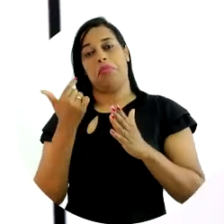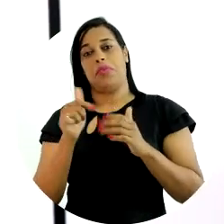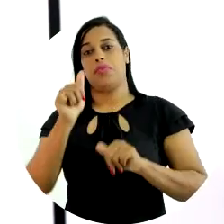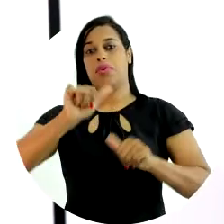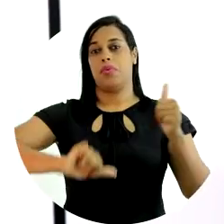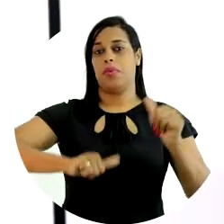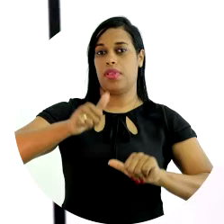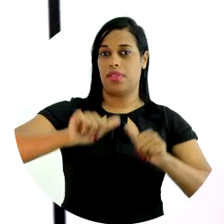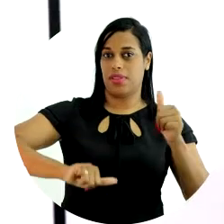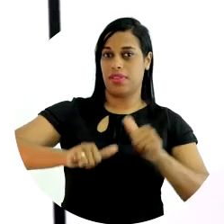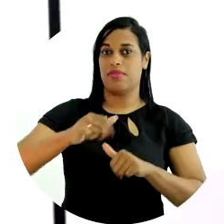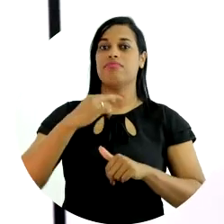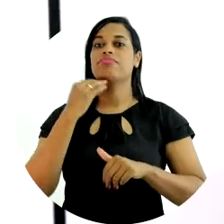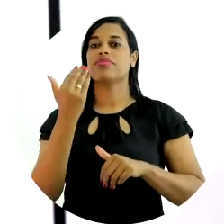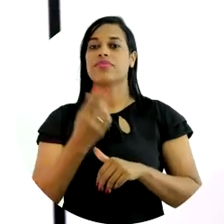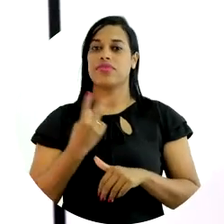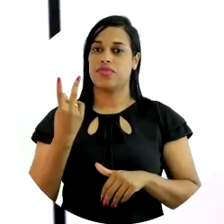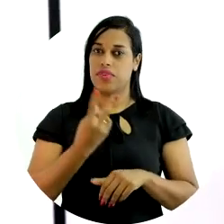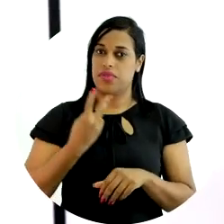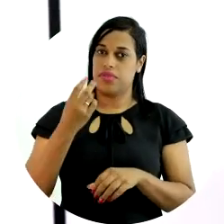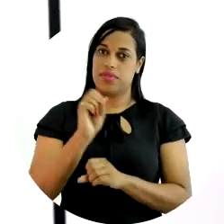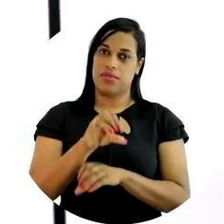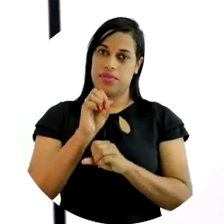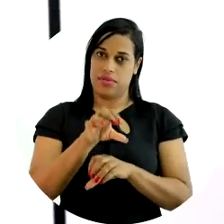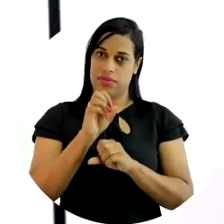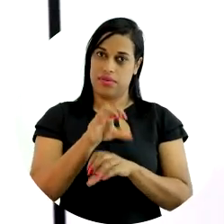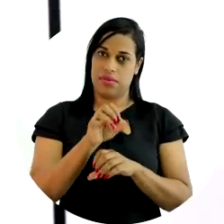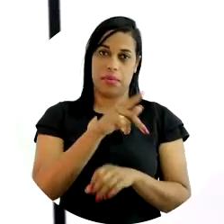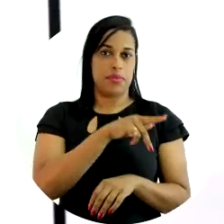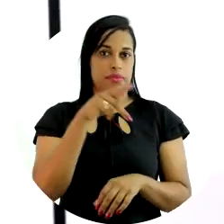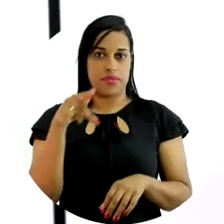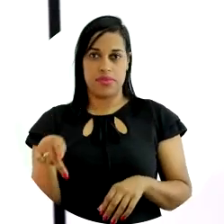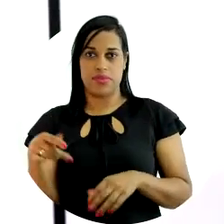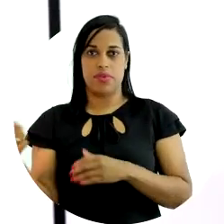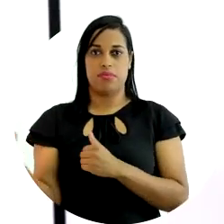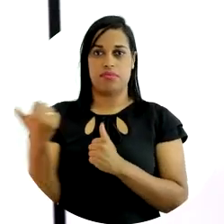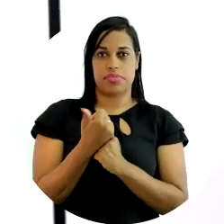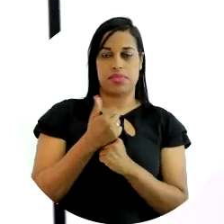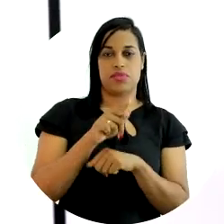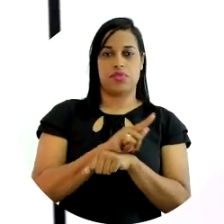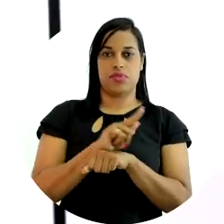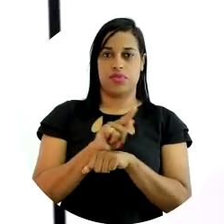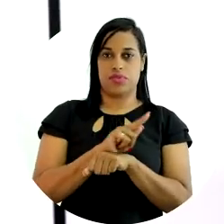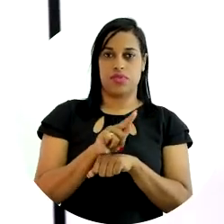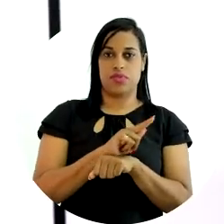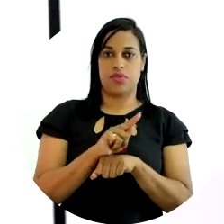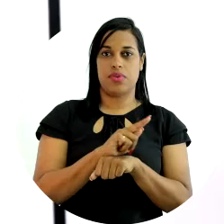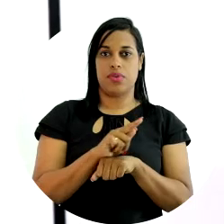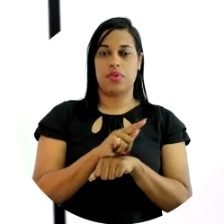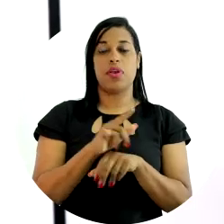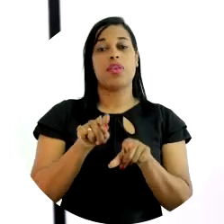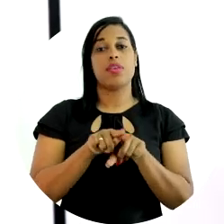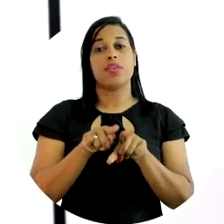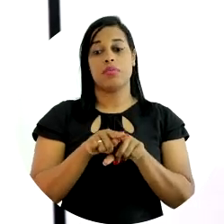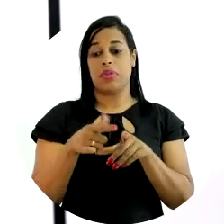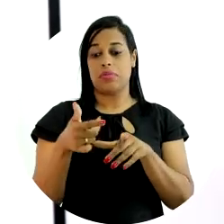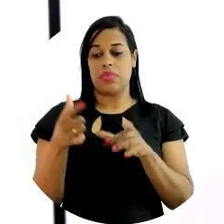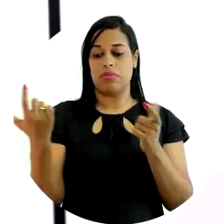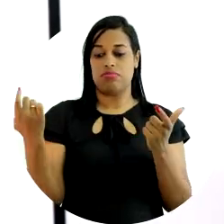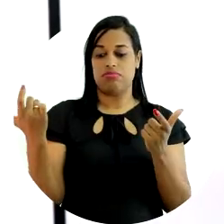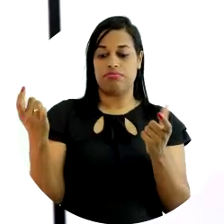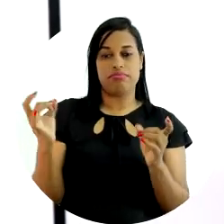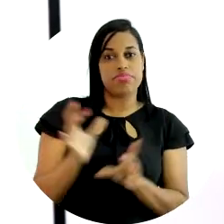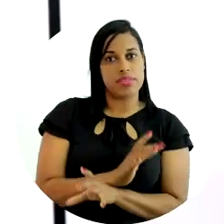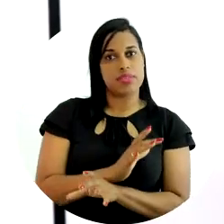tinham menos qualidade. Houve uma desvalorização do trabalhador da educação, tanto do professor como do não docente, e uma despolitização